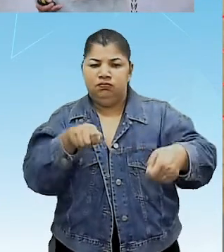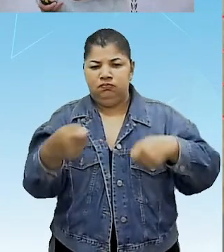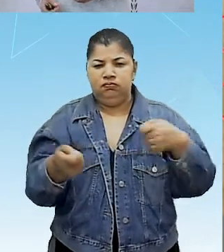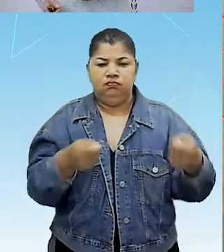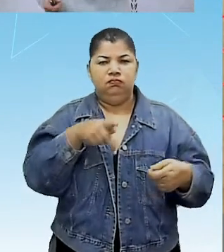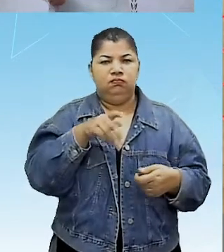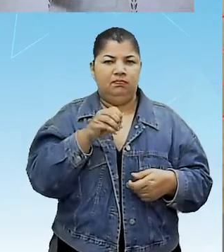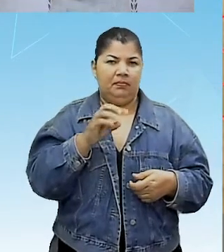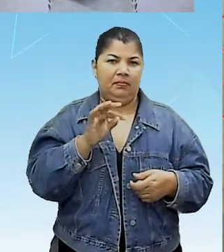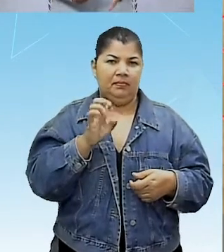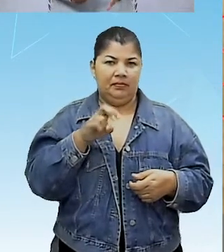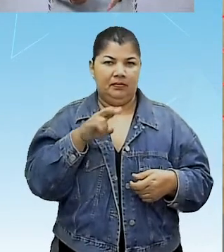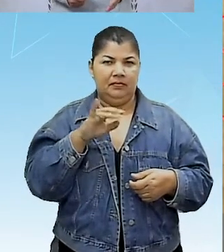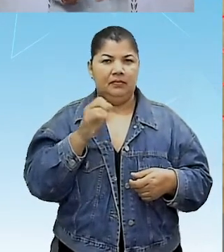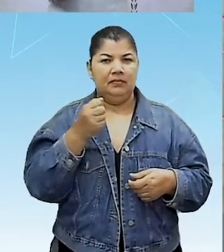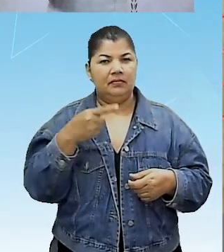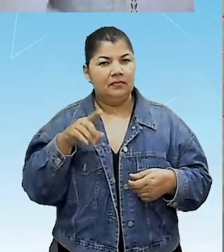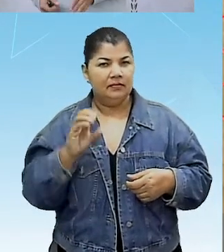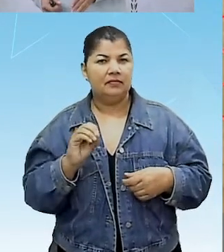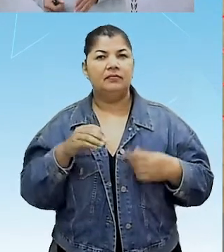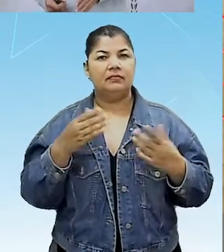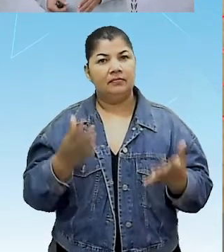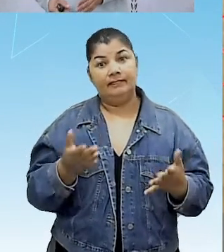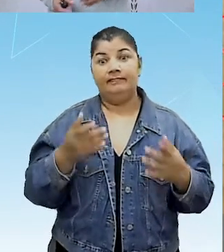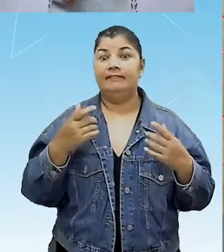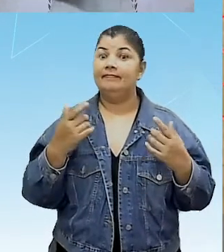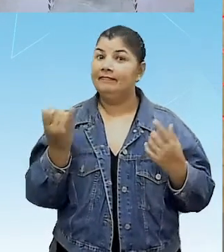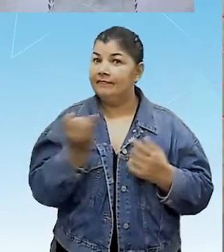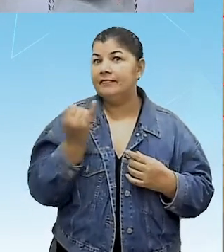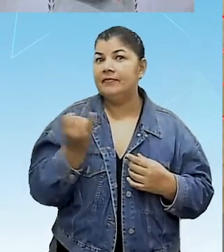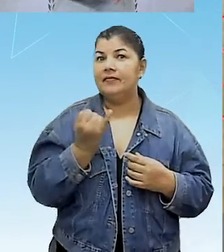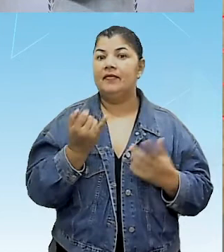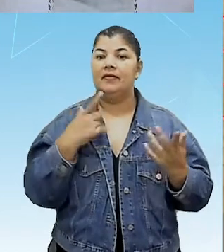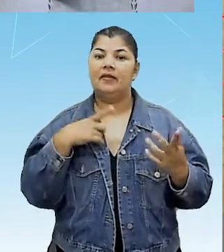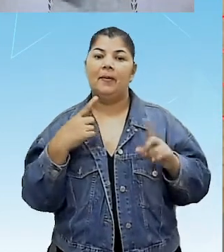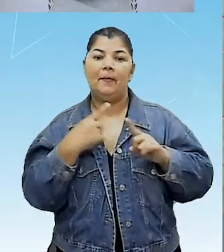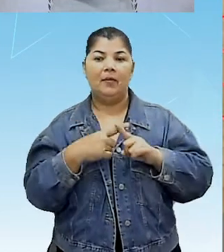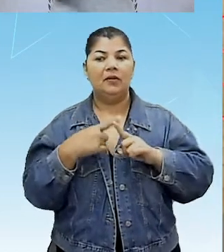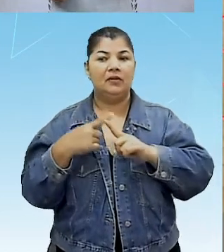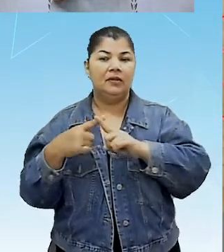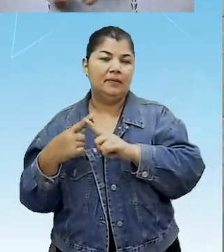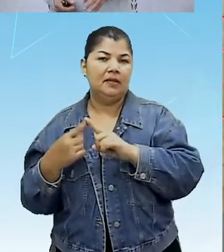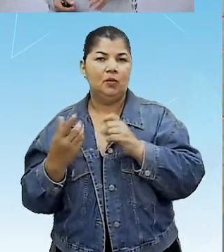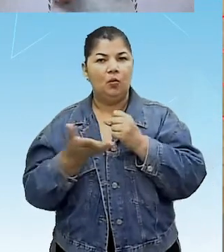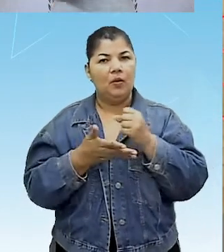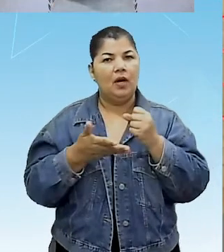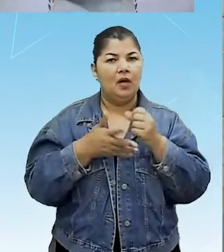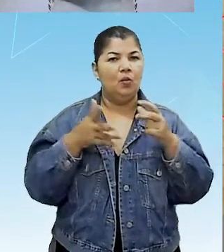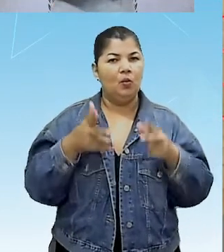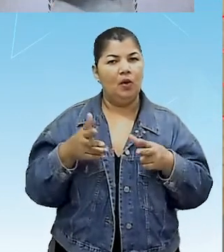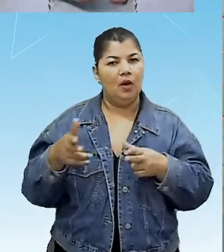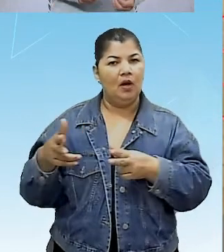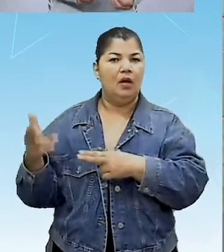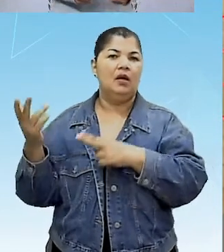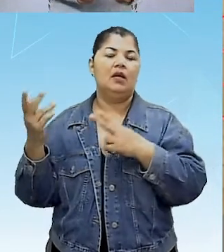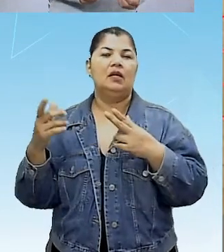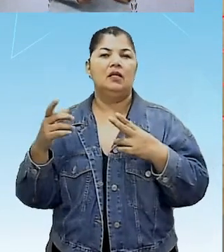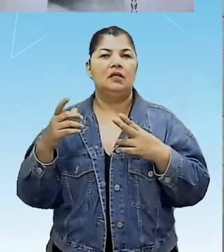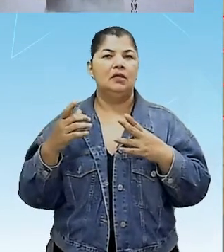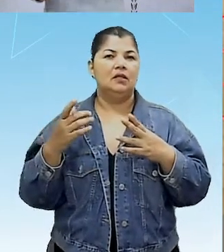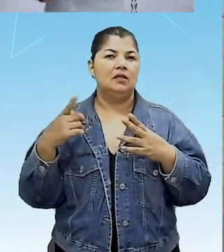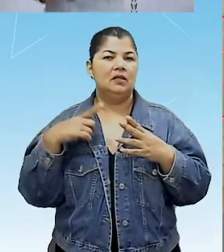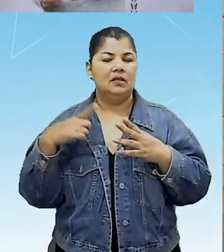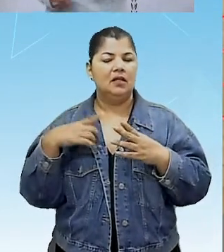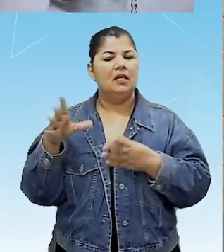potenciação, tá? E essa propriedade ela é muito interessante. Quando eu multiplico bases iguais, eu somo, eu vou